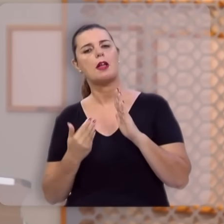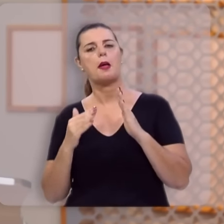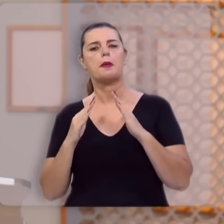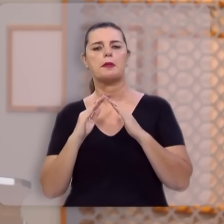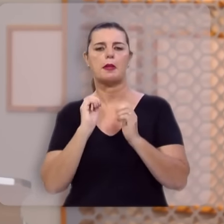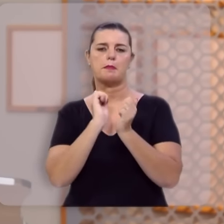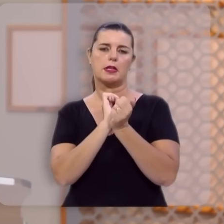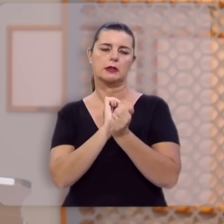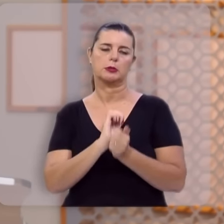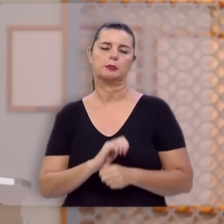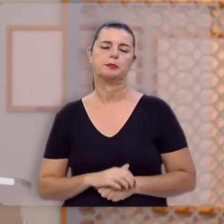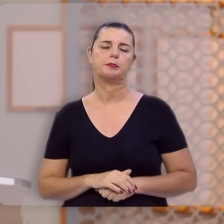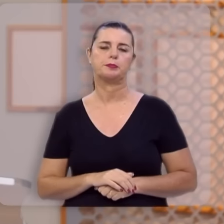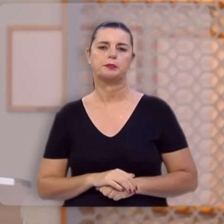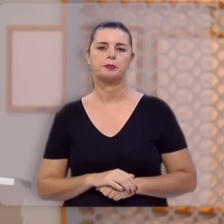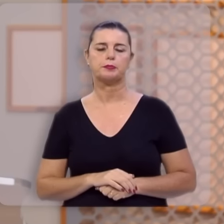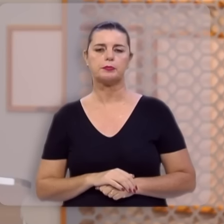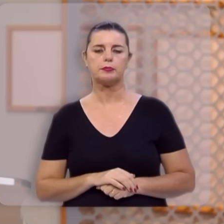prisão,